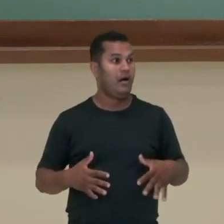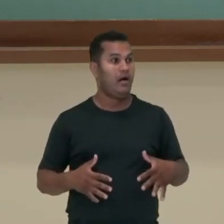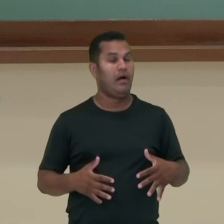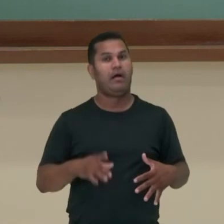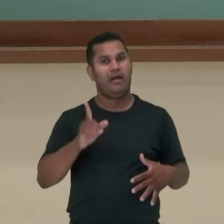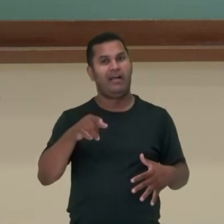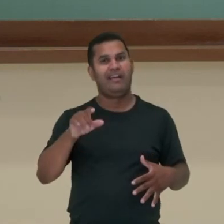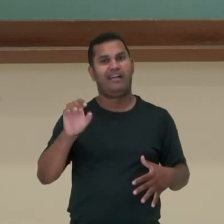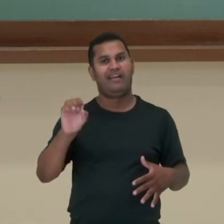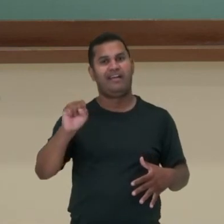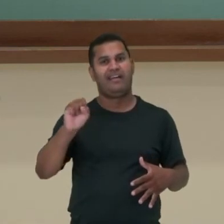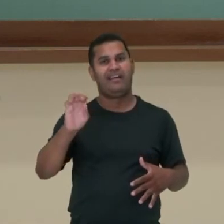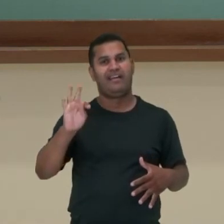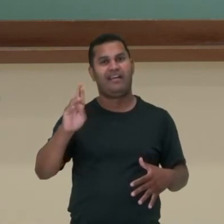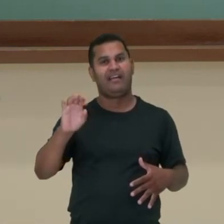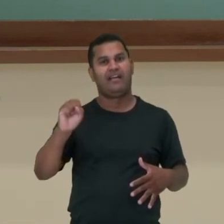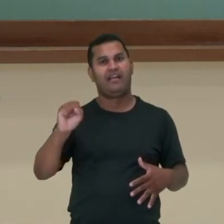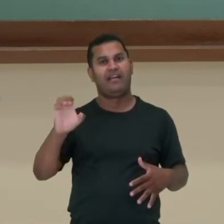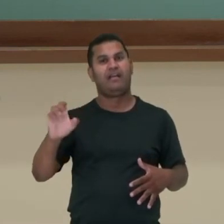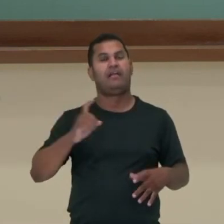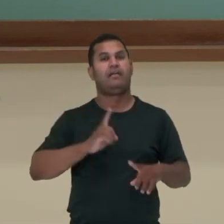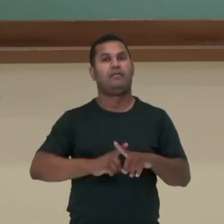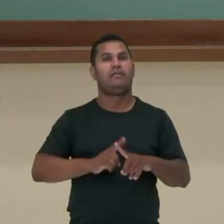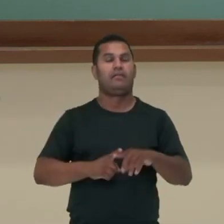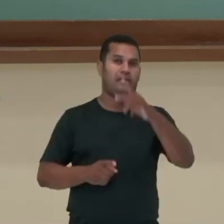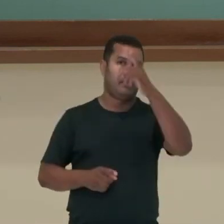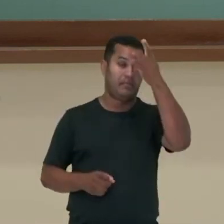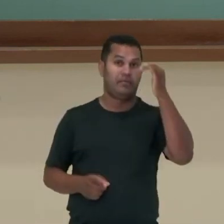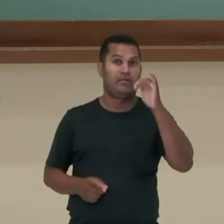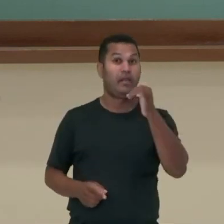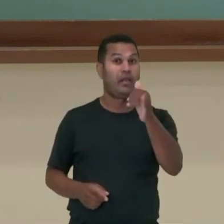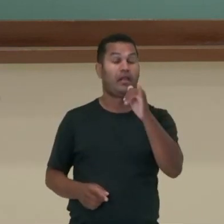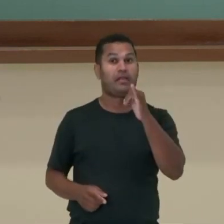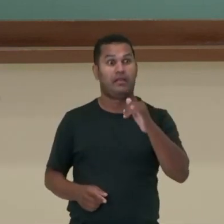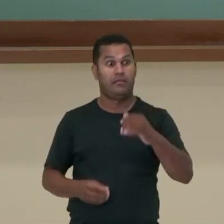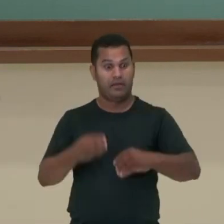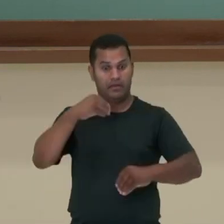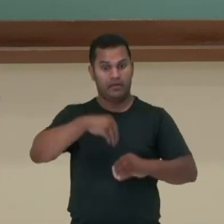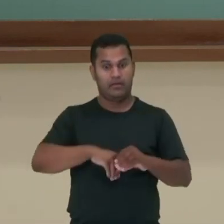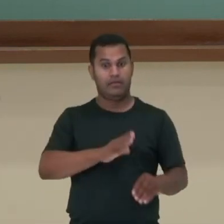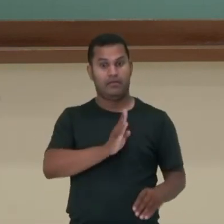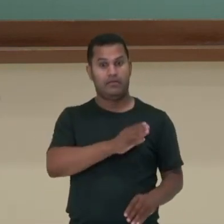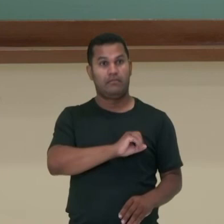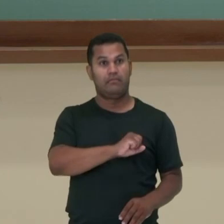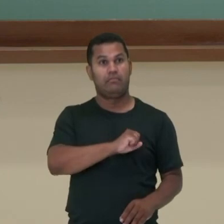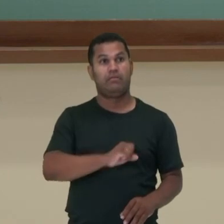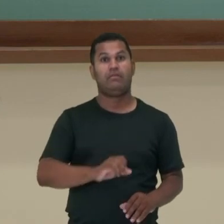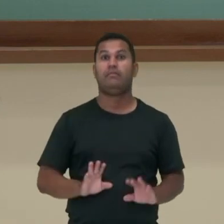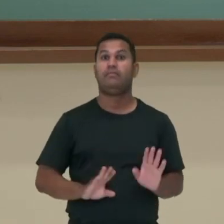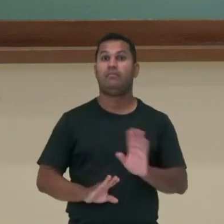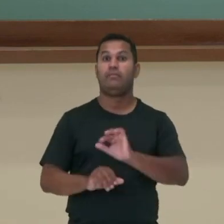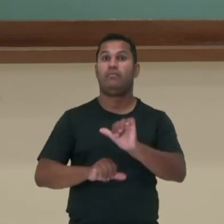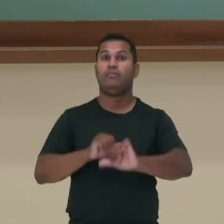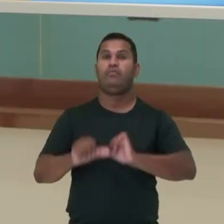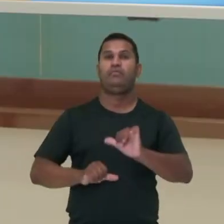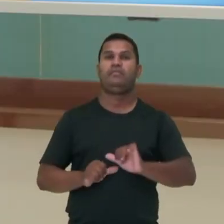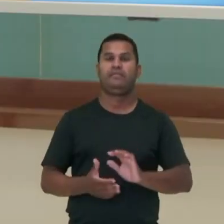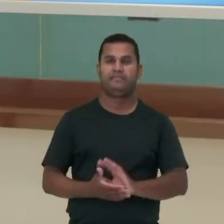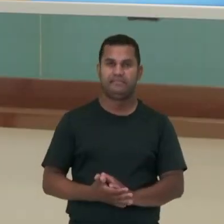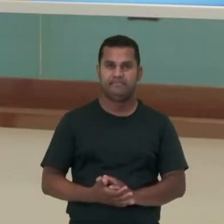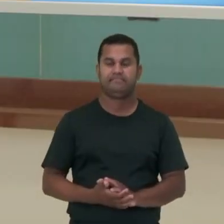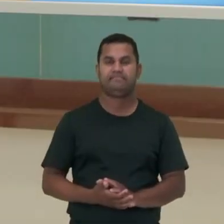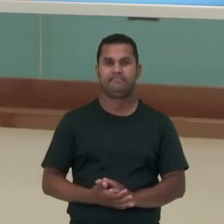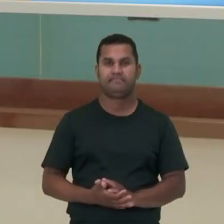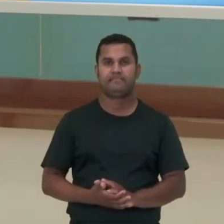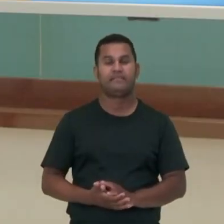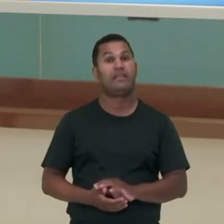reações químicas que fazem com que você tenha uma reação de luta ou fuga. Nesse vídeo, nós falamos